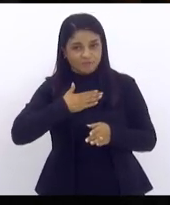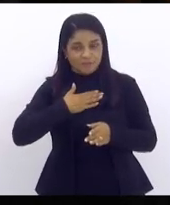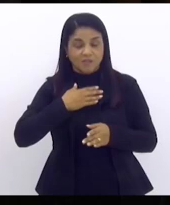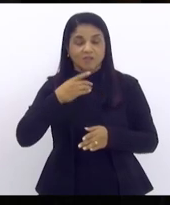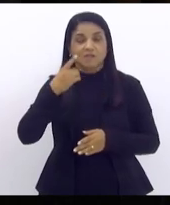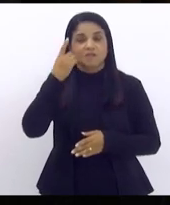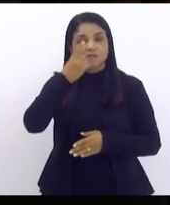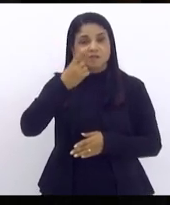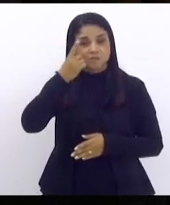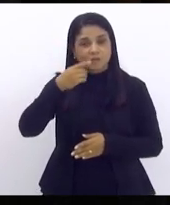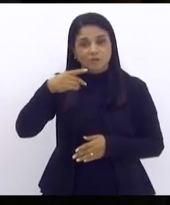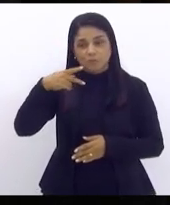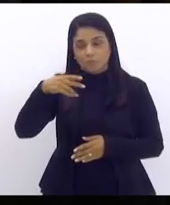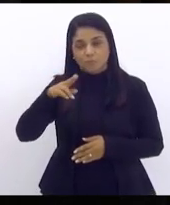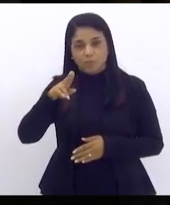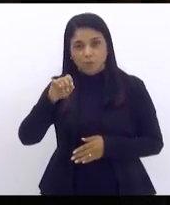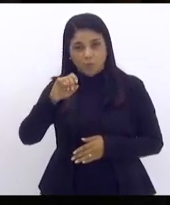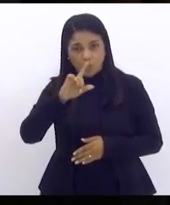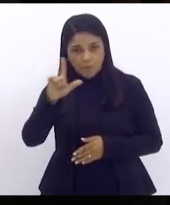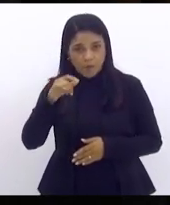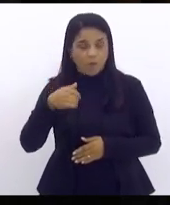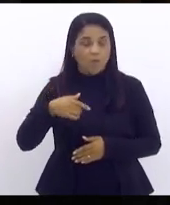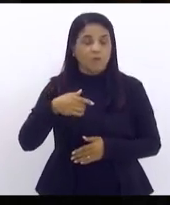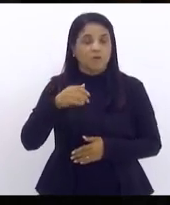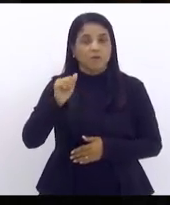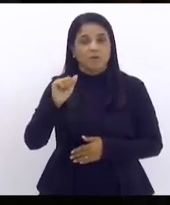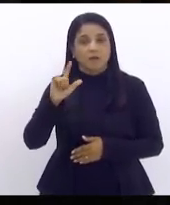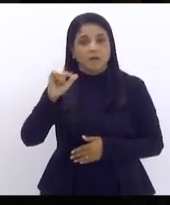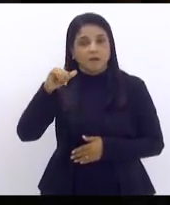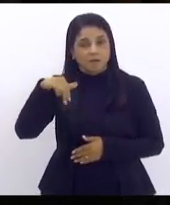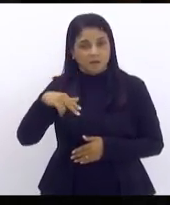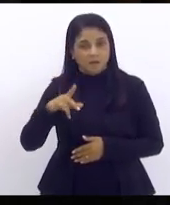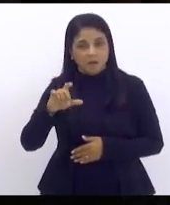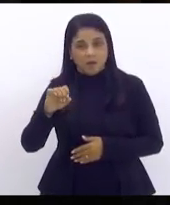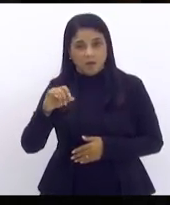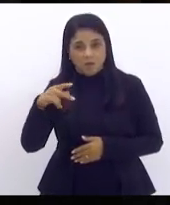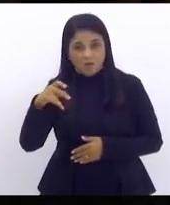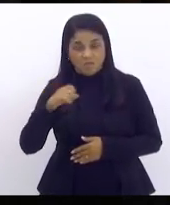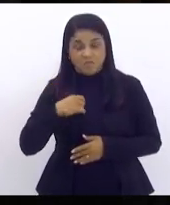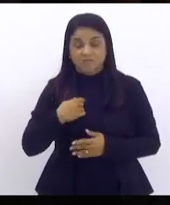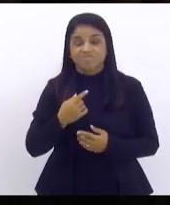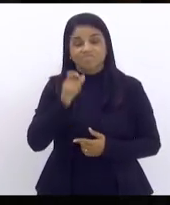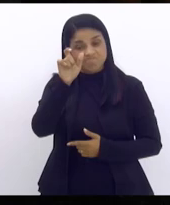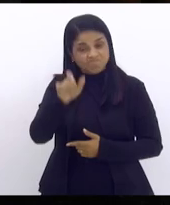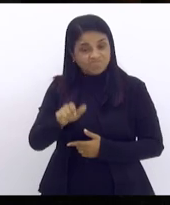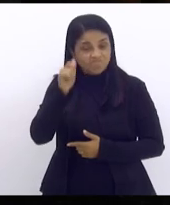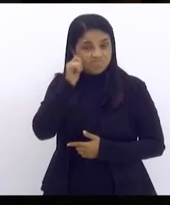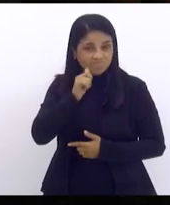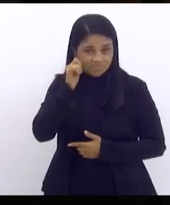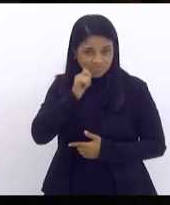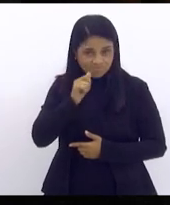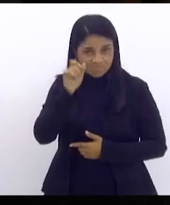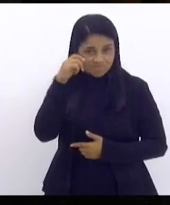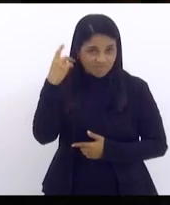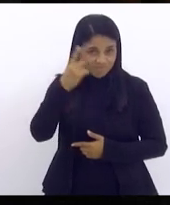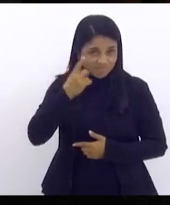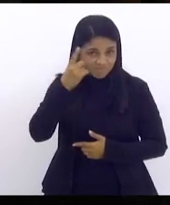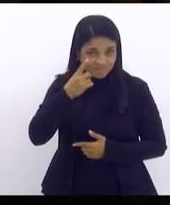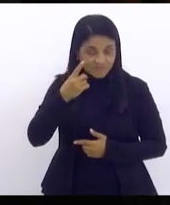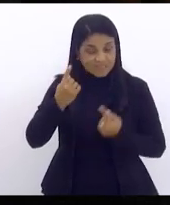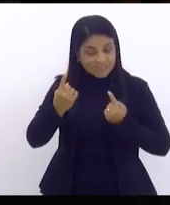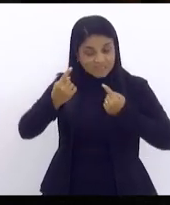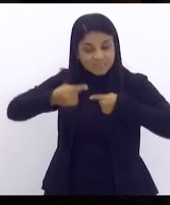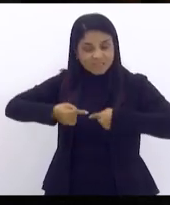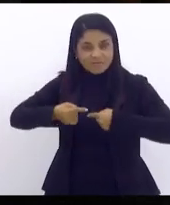Poubel, e deputado Alan Lopes. Deputada, eu faço um desafio à senhora. Façamos eu e